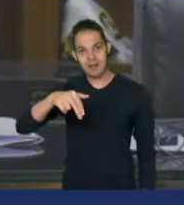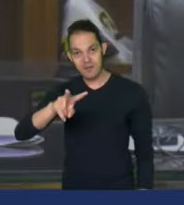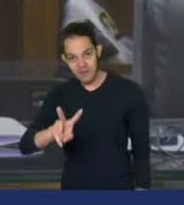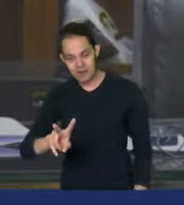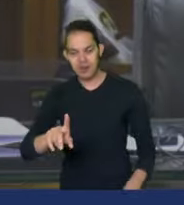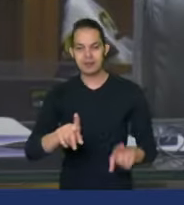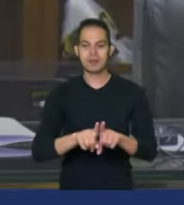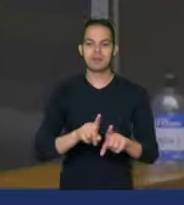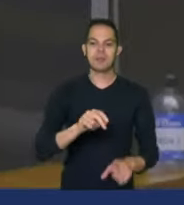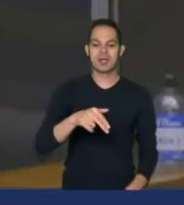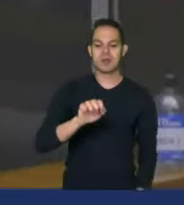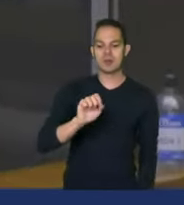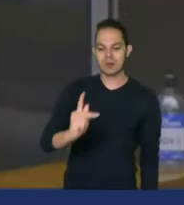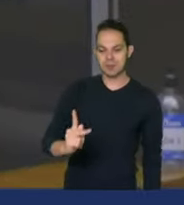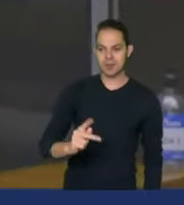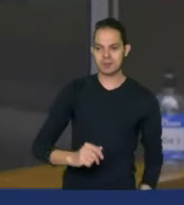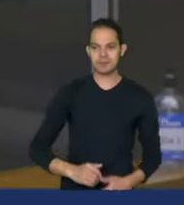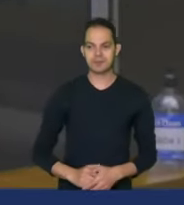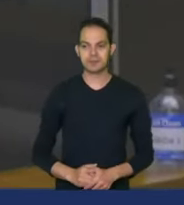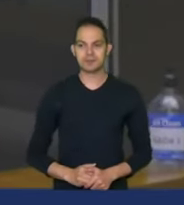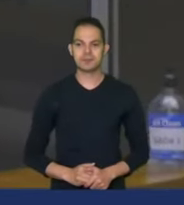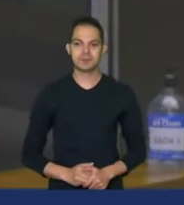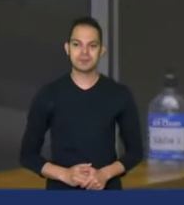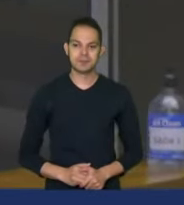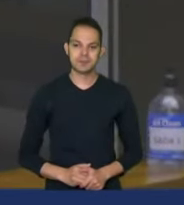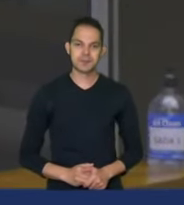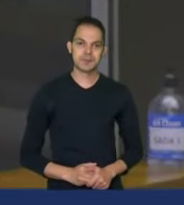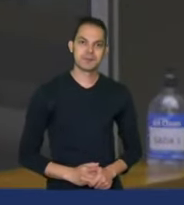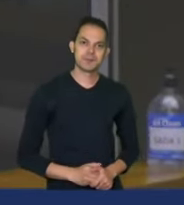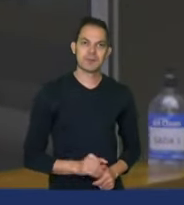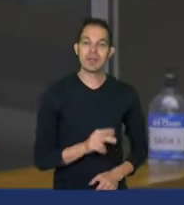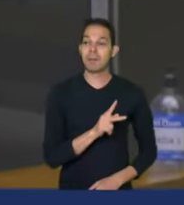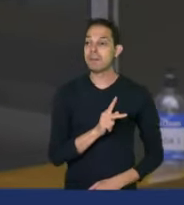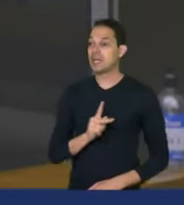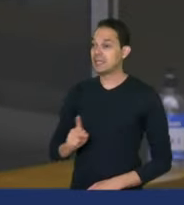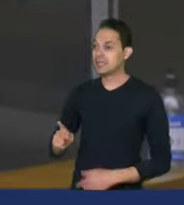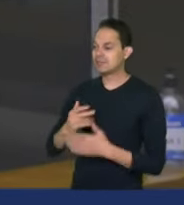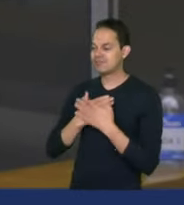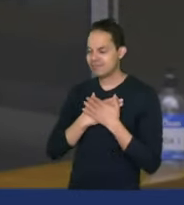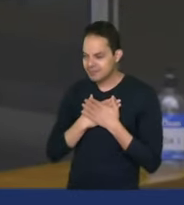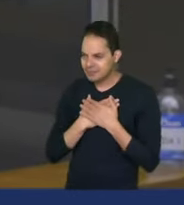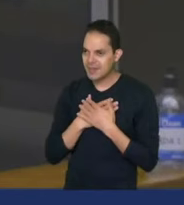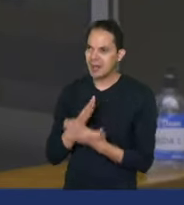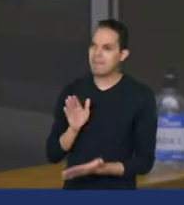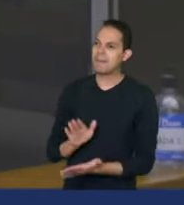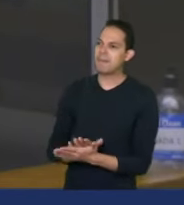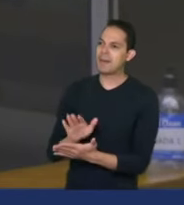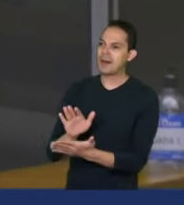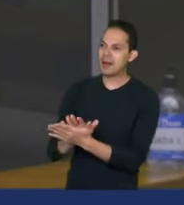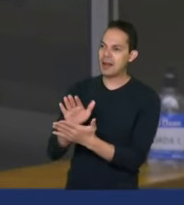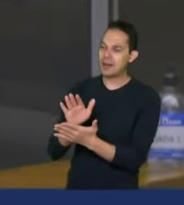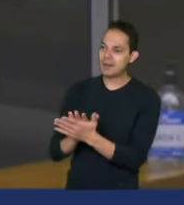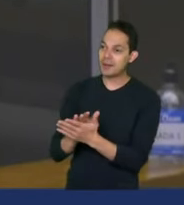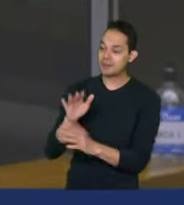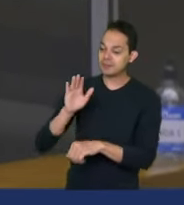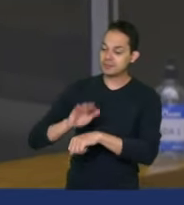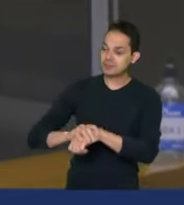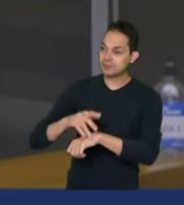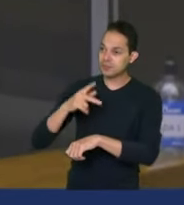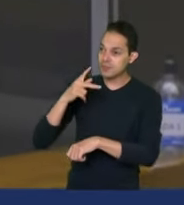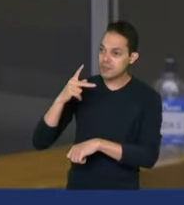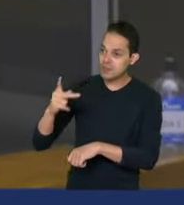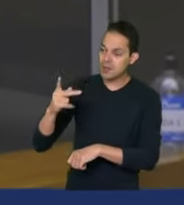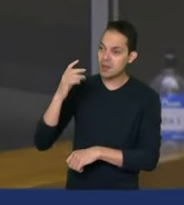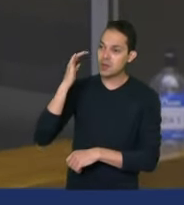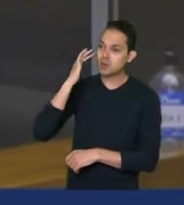Meu querido presidente, inicialmente lhe parabenizo pela visão de promover